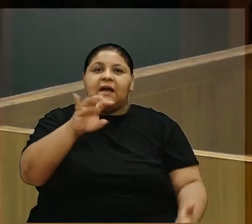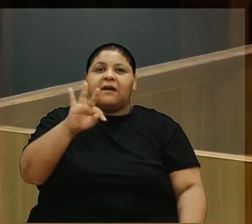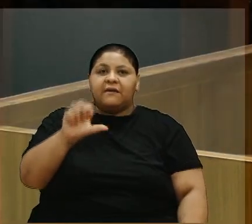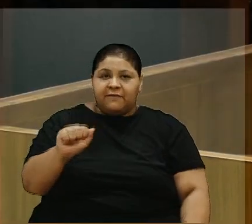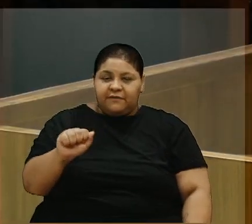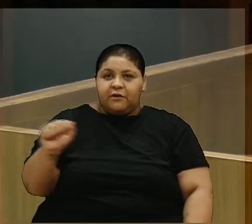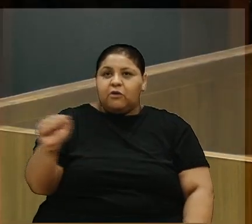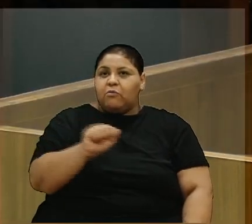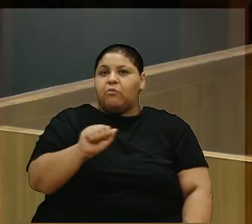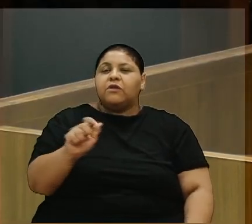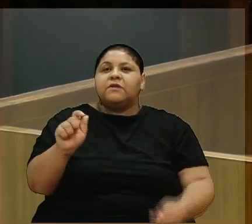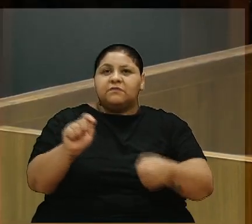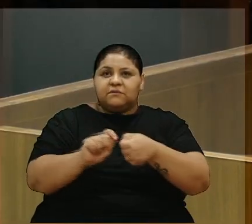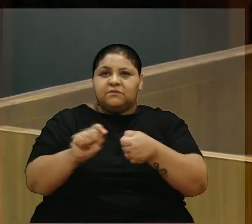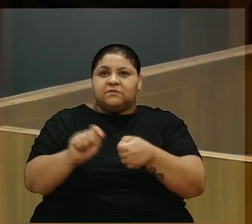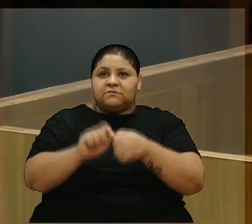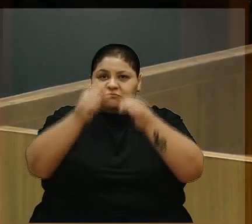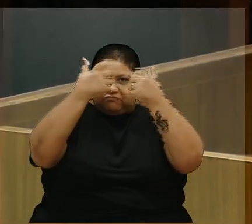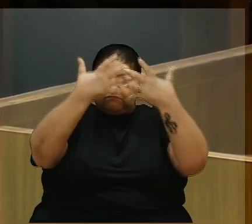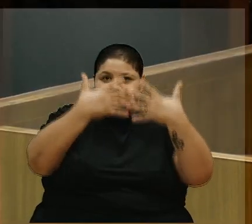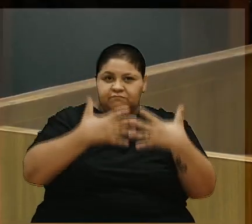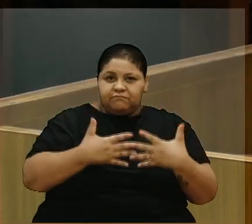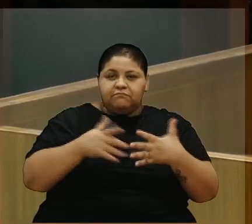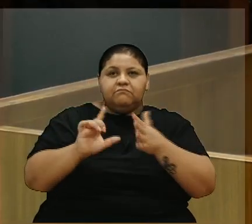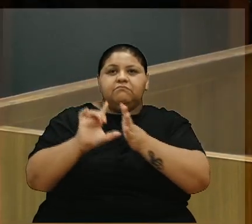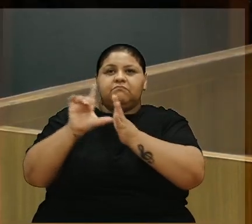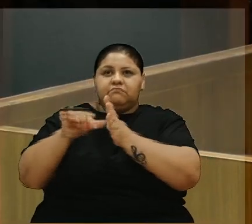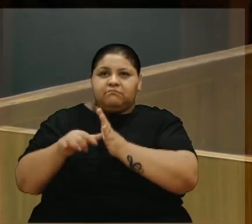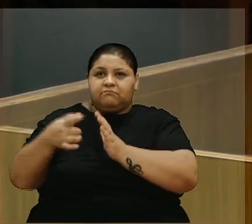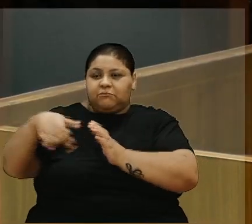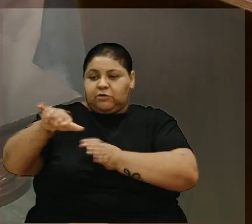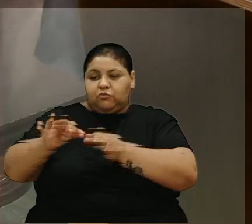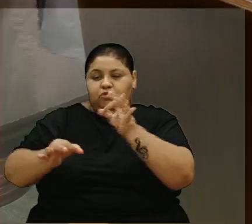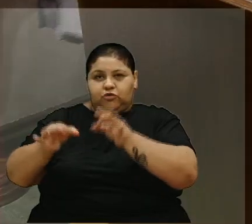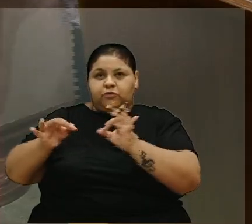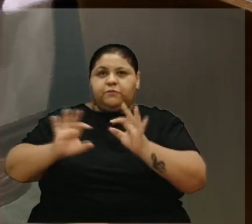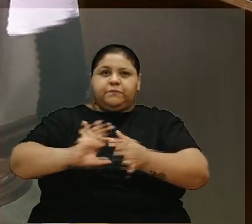vai poder fazer também aqui a sua explanação, e depois o nosso jurídico.